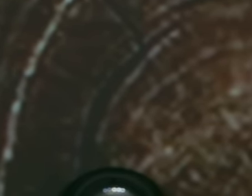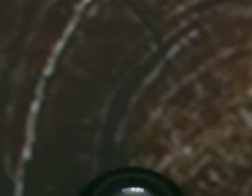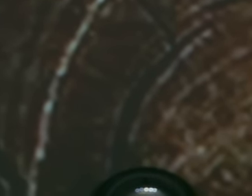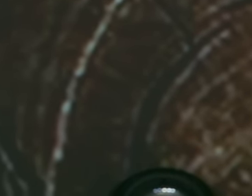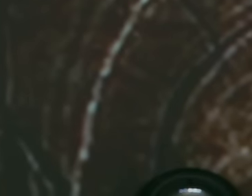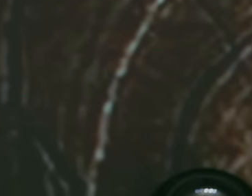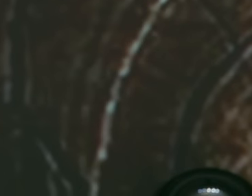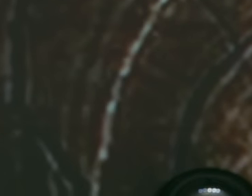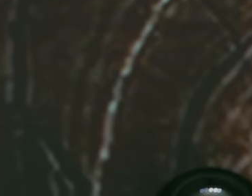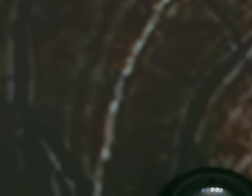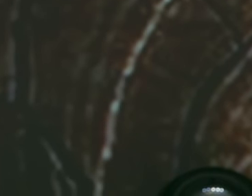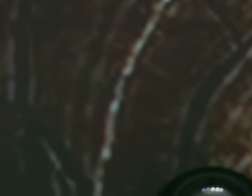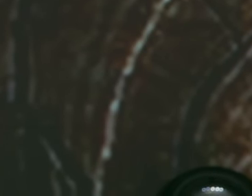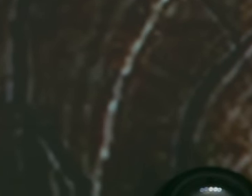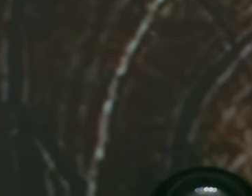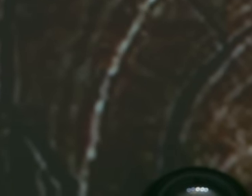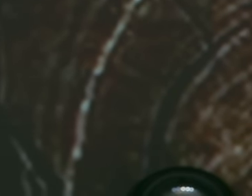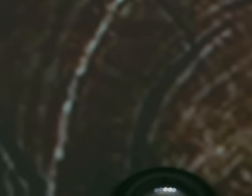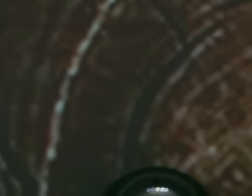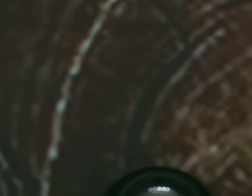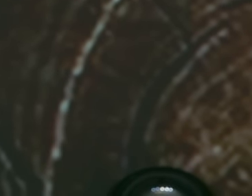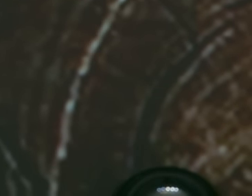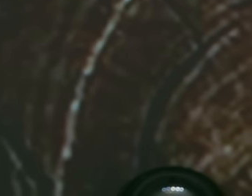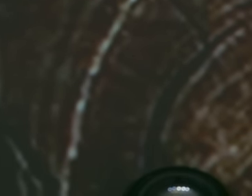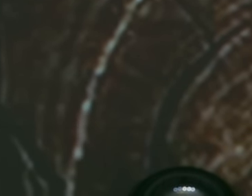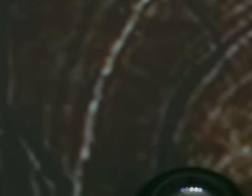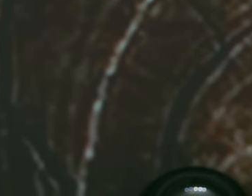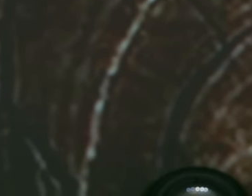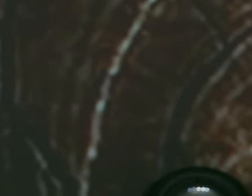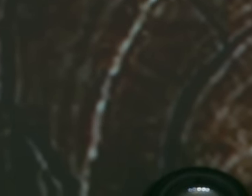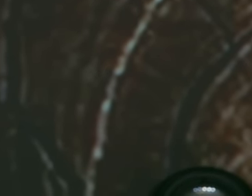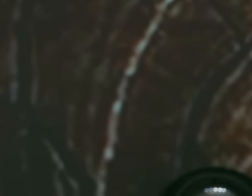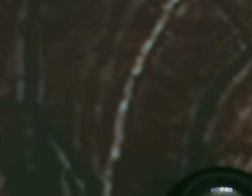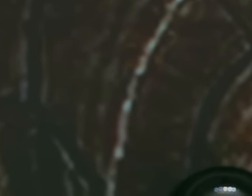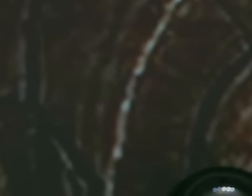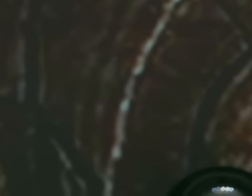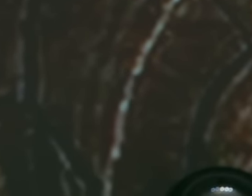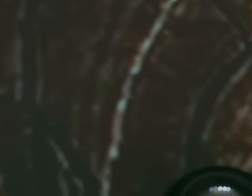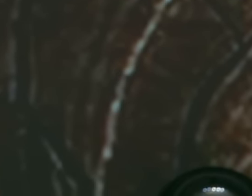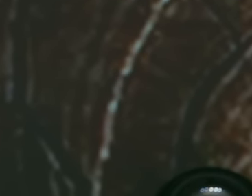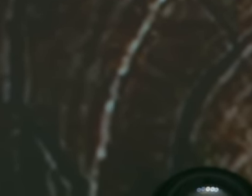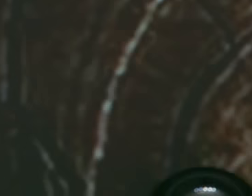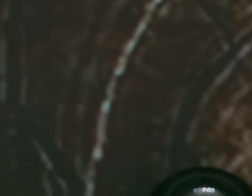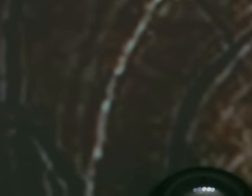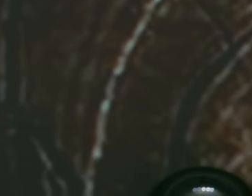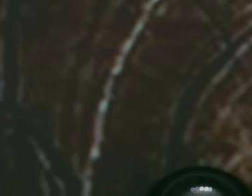Porque a Bíblia, ela não disfarça o que nós